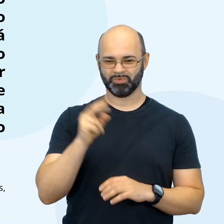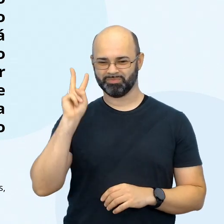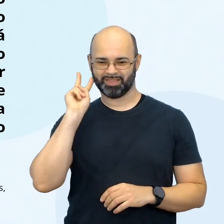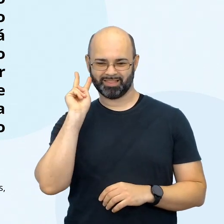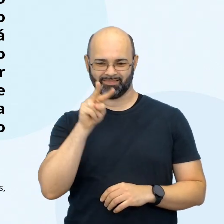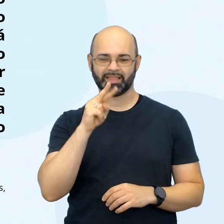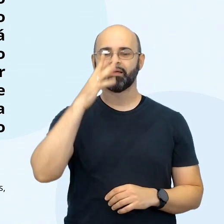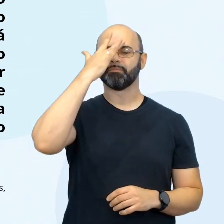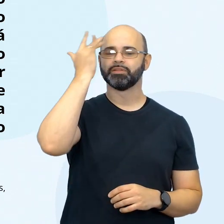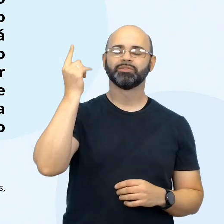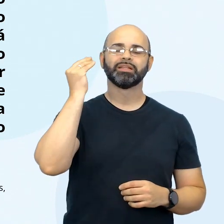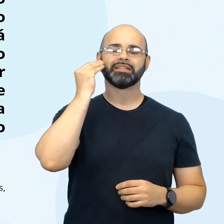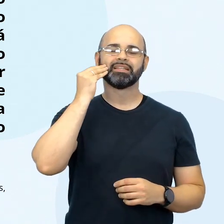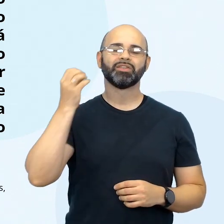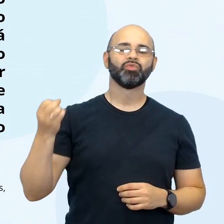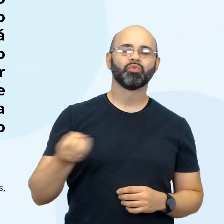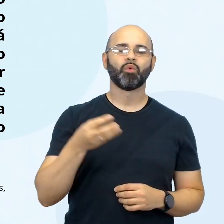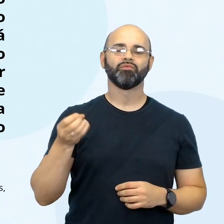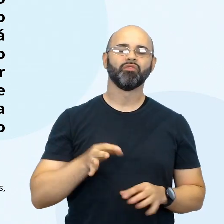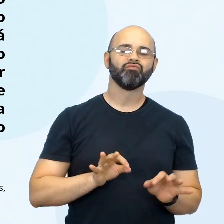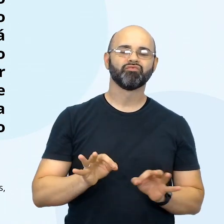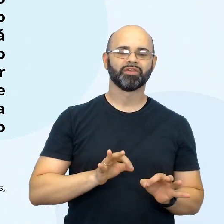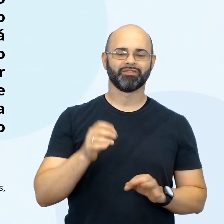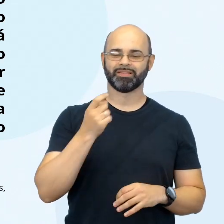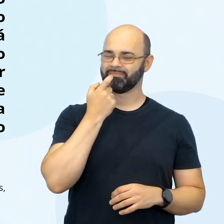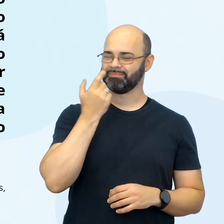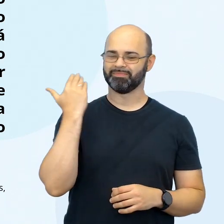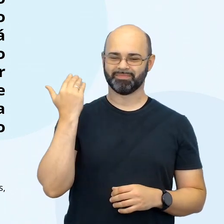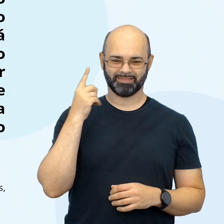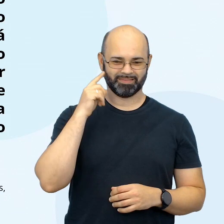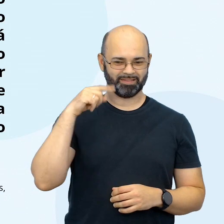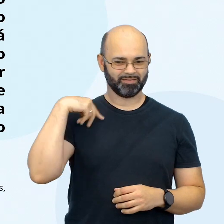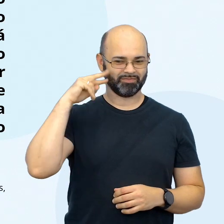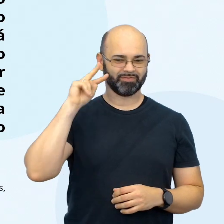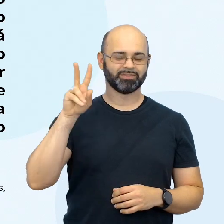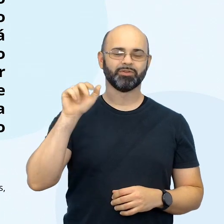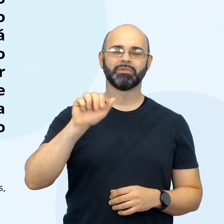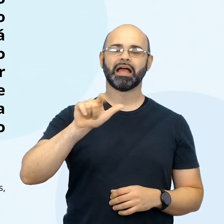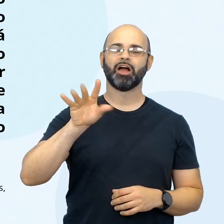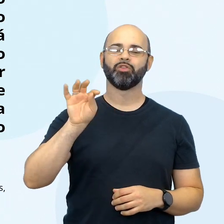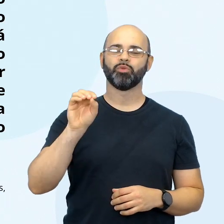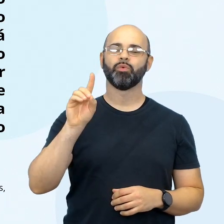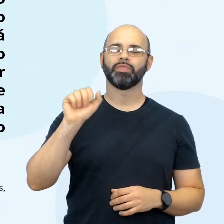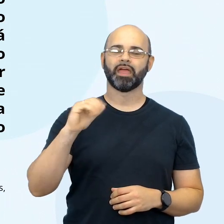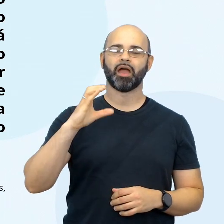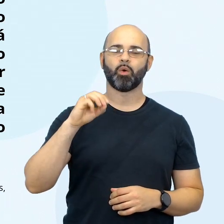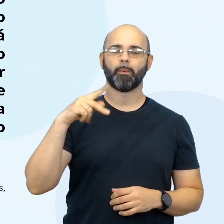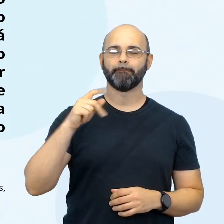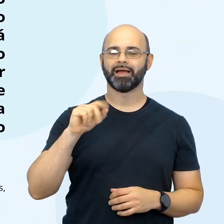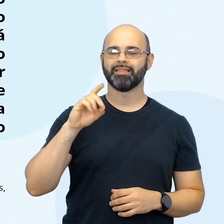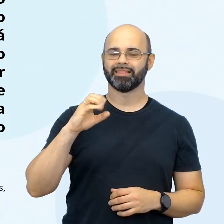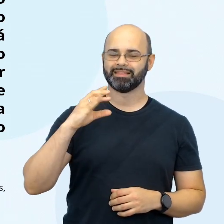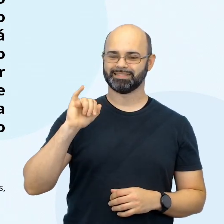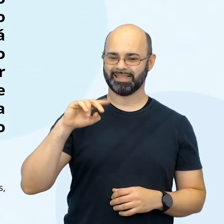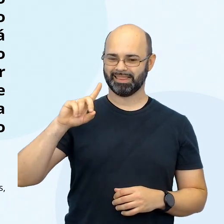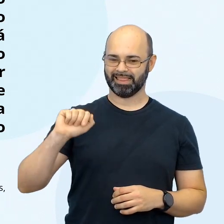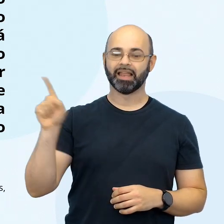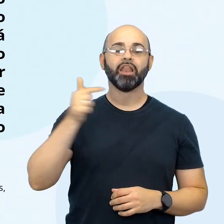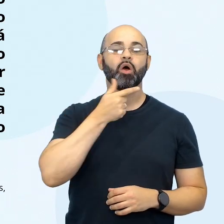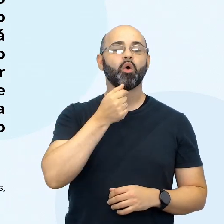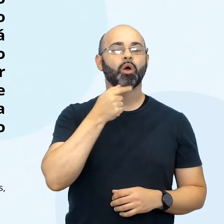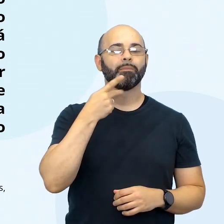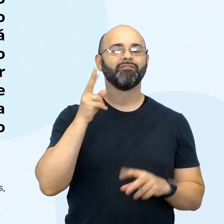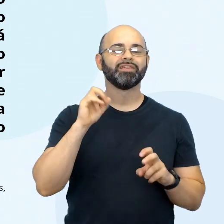têm tentado inovar mais. Por exemplo, eu vi uma vídeo resenha do Alto da Compadecida, que o autor da videoresenha, ele falava o tempo todo